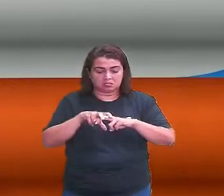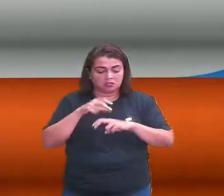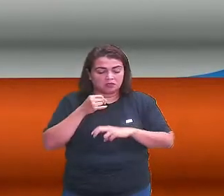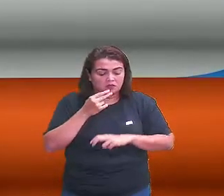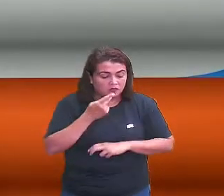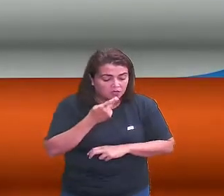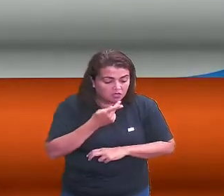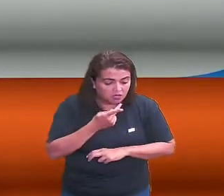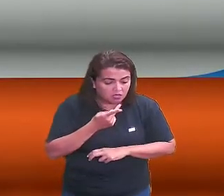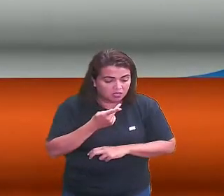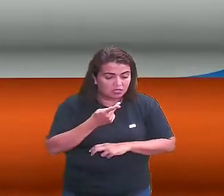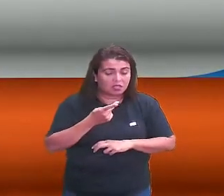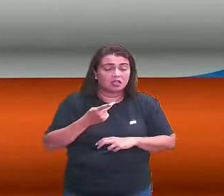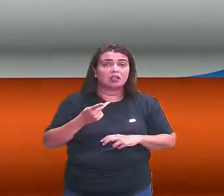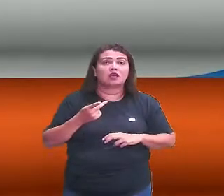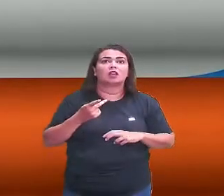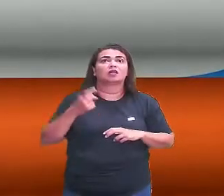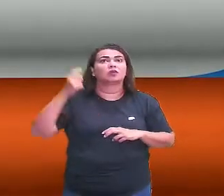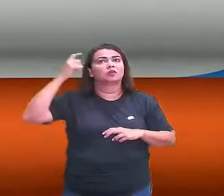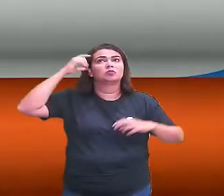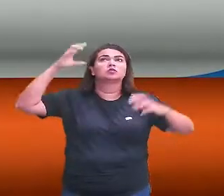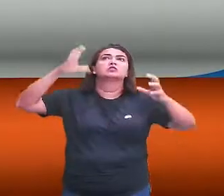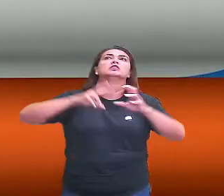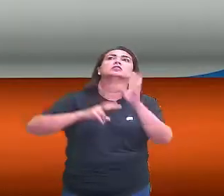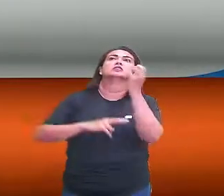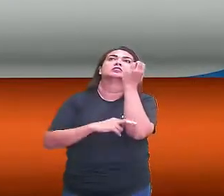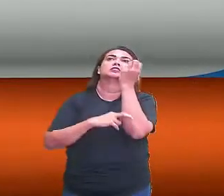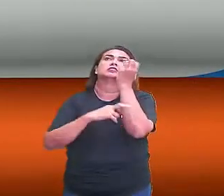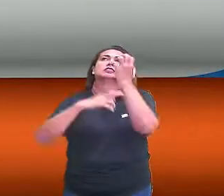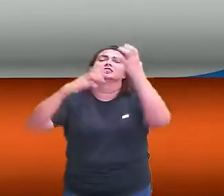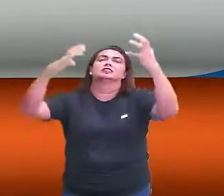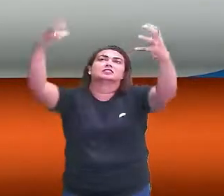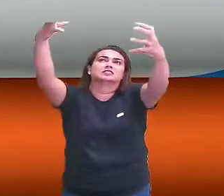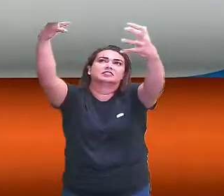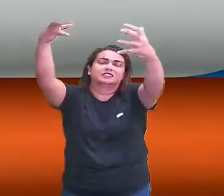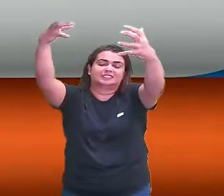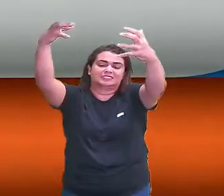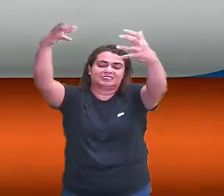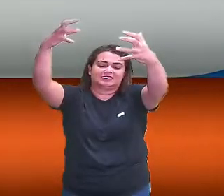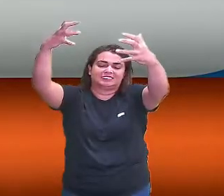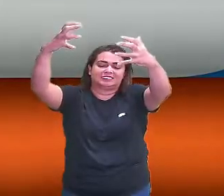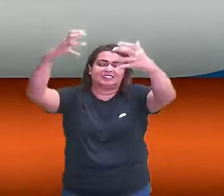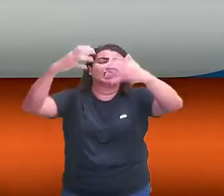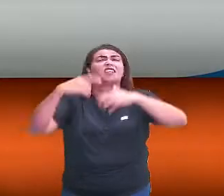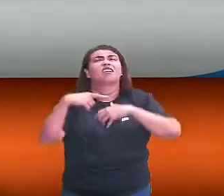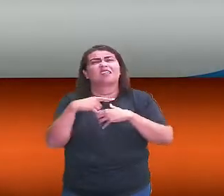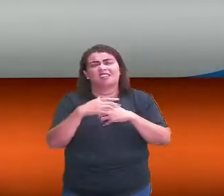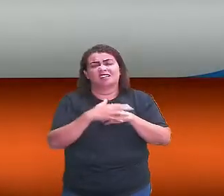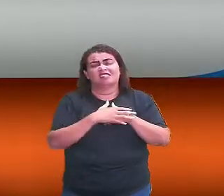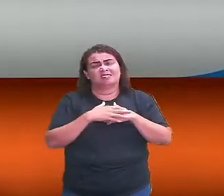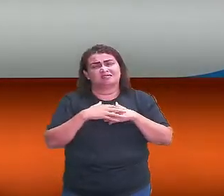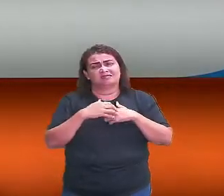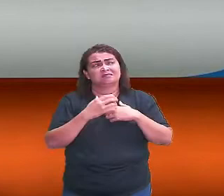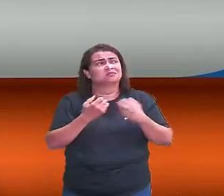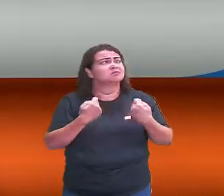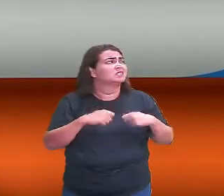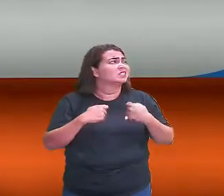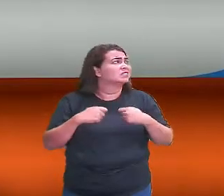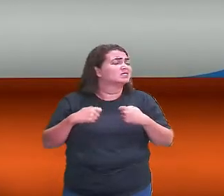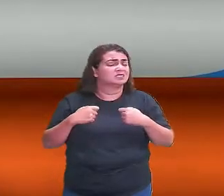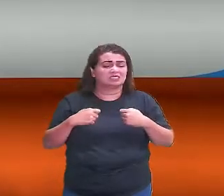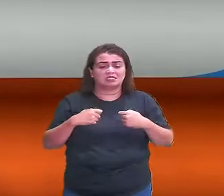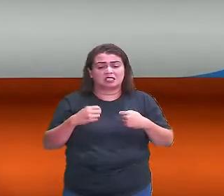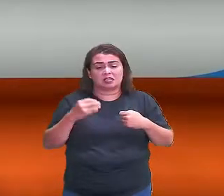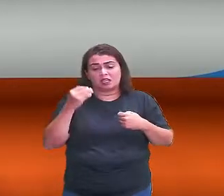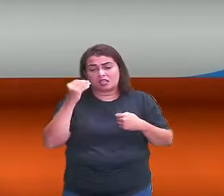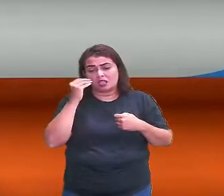terminando de falar, Douglas já estava subindo na árvore para abraçar a coruja. Douglas estava bem carente, não estava? Deixe-me